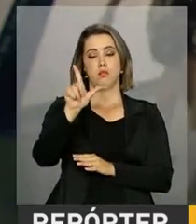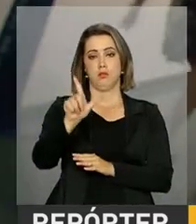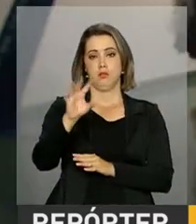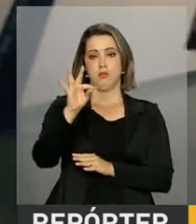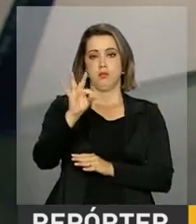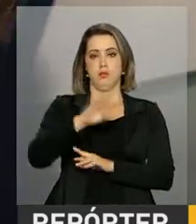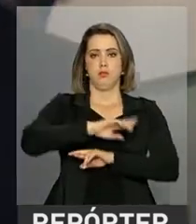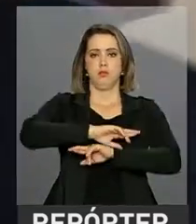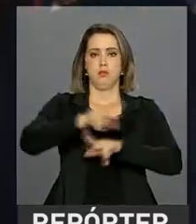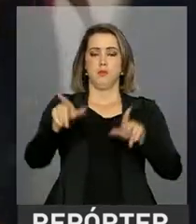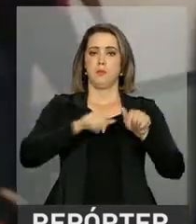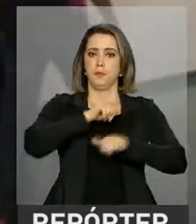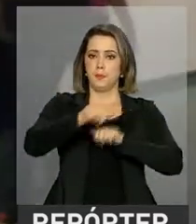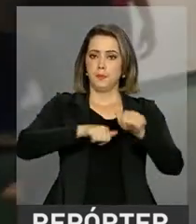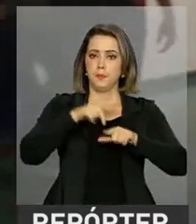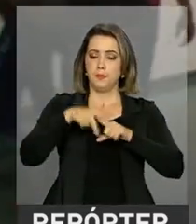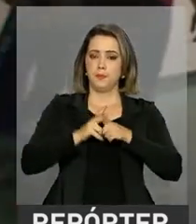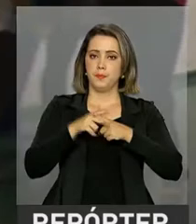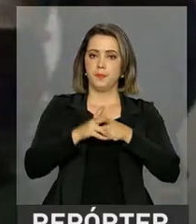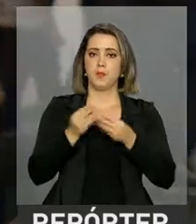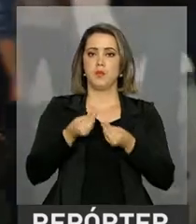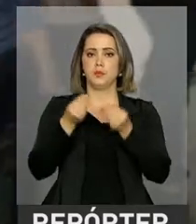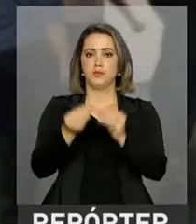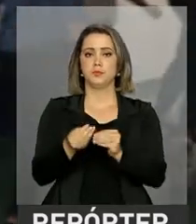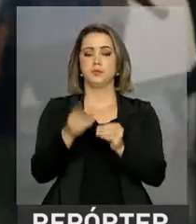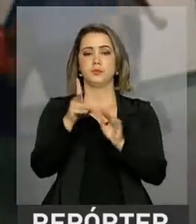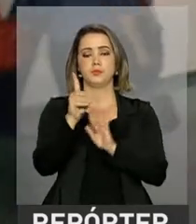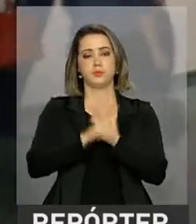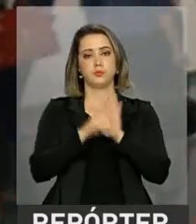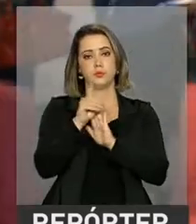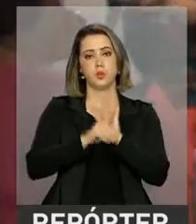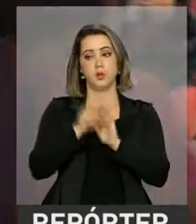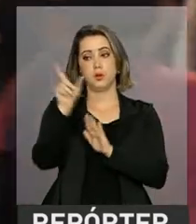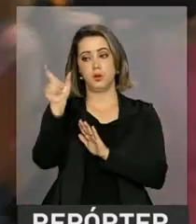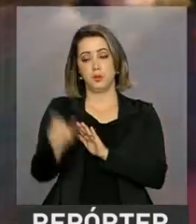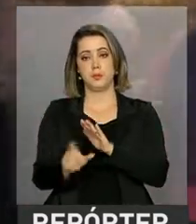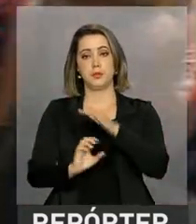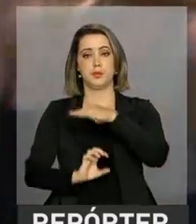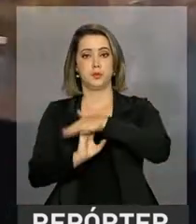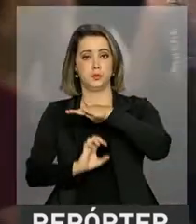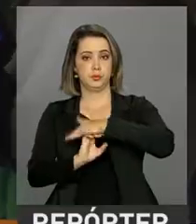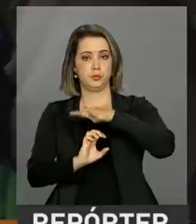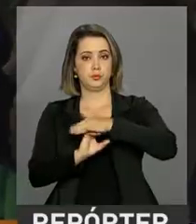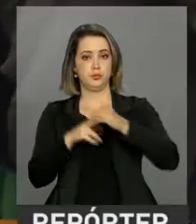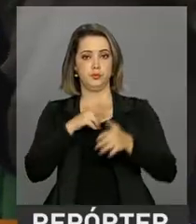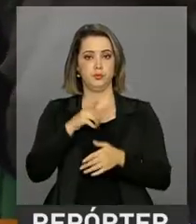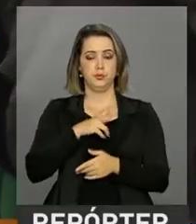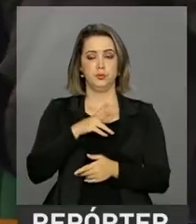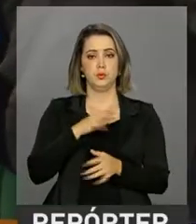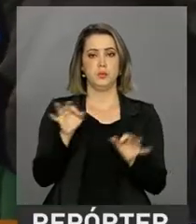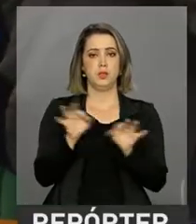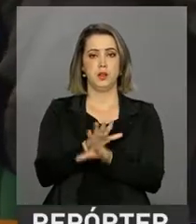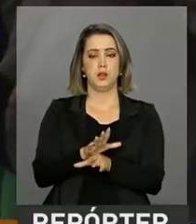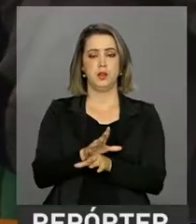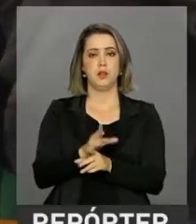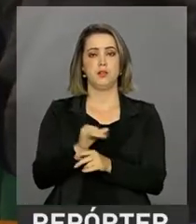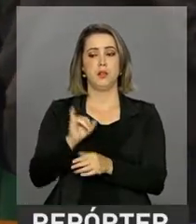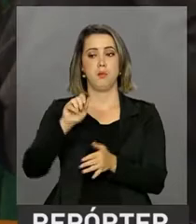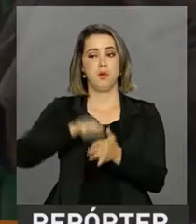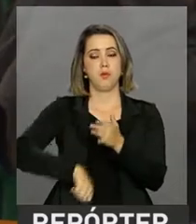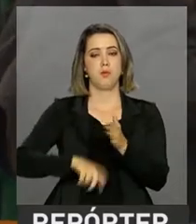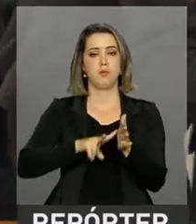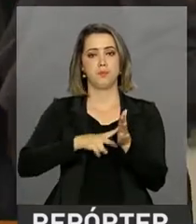propõe algumas garantias para o trabalhador terceirizado e o fim do imposto sindical o parecer do deputado rogério marinho